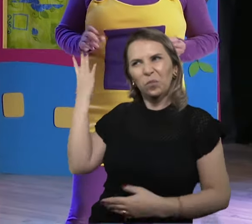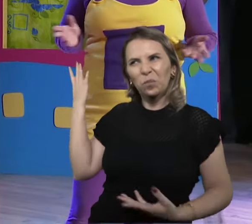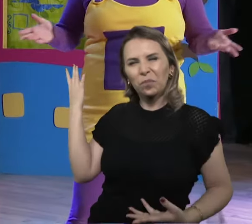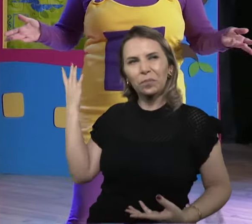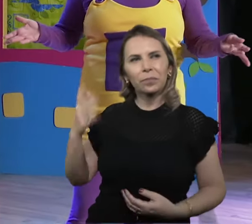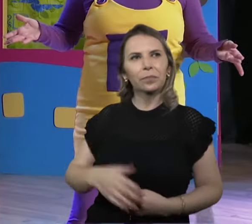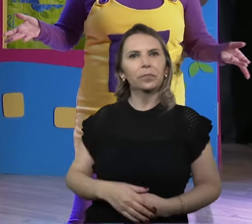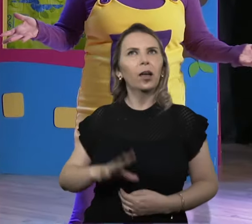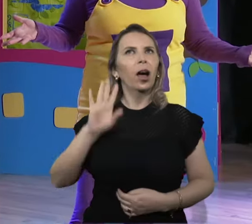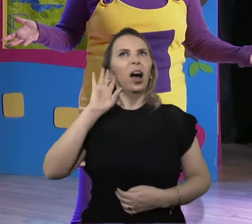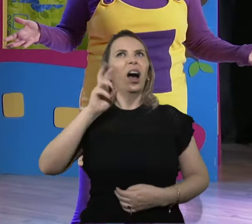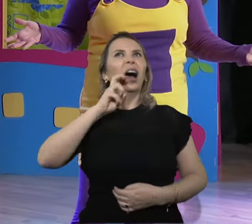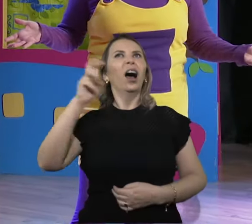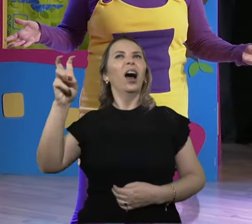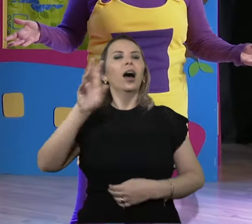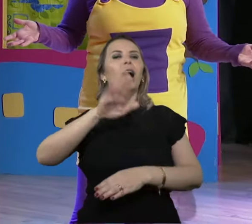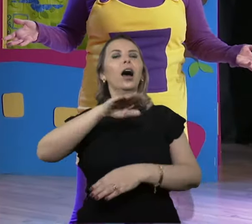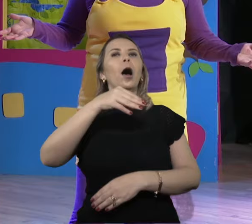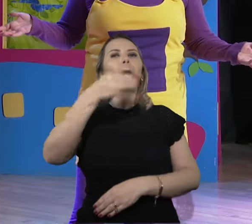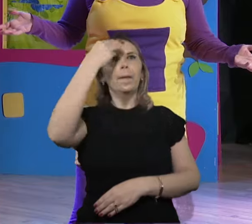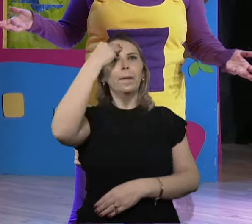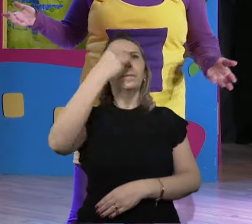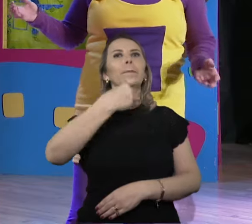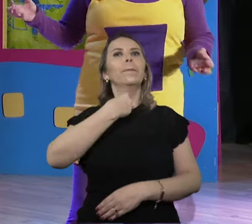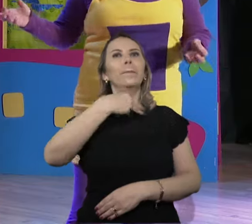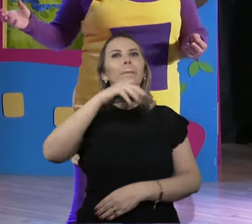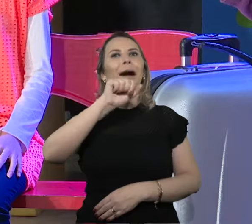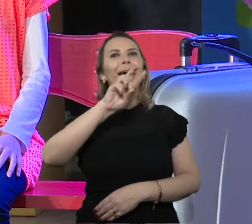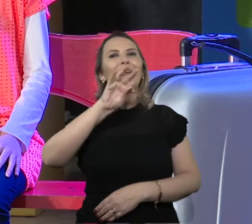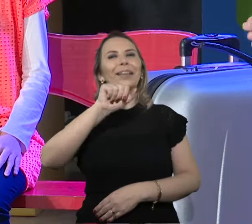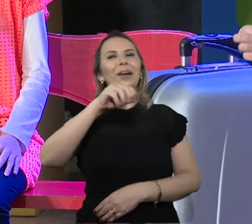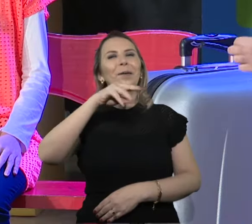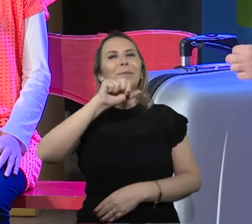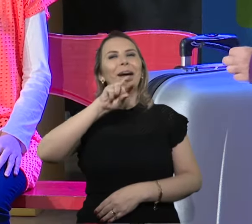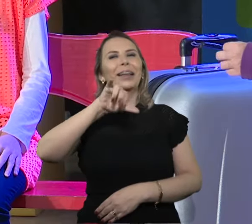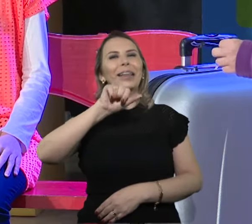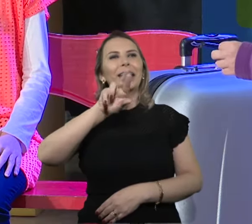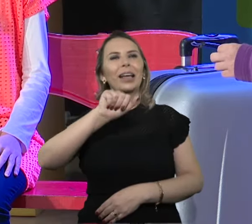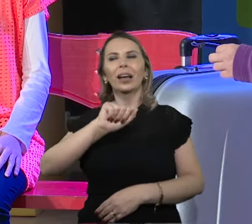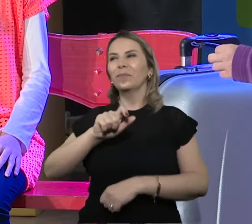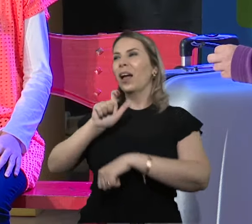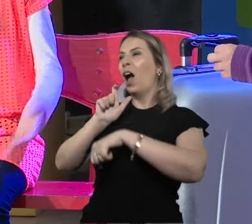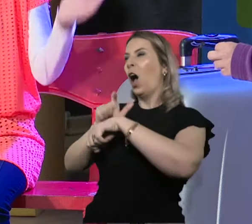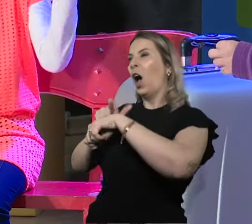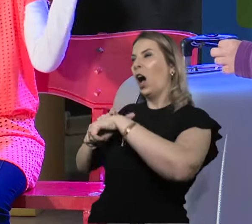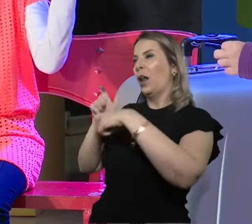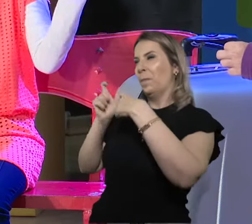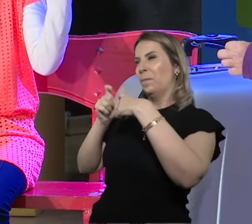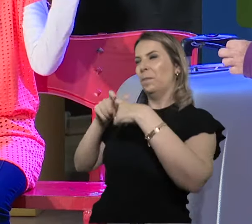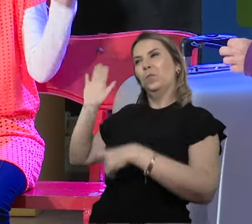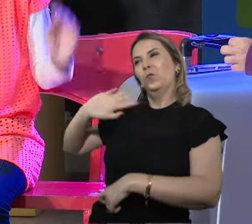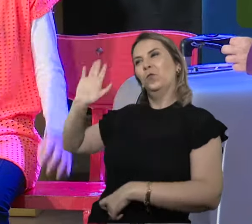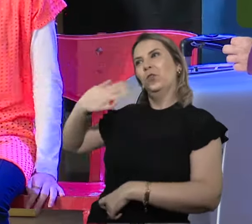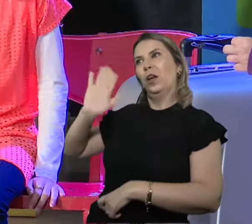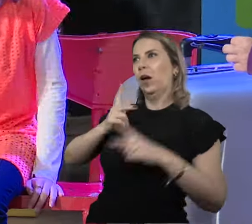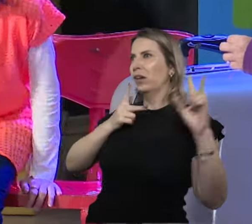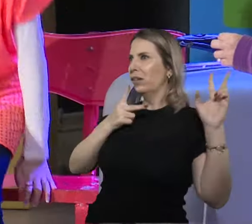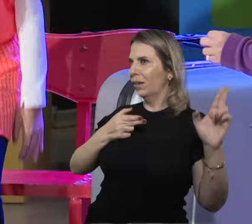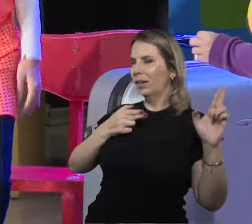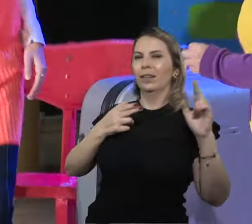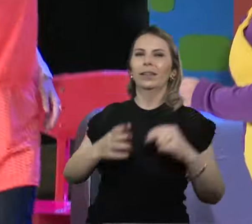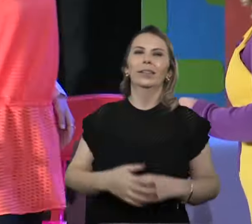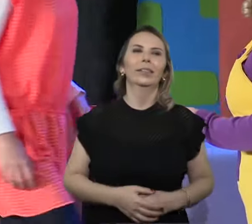limite. Marta, Maria! Está na hora do nosso médico. Tchau,